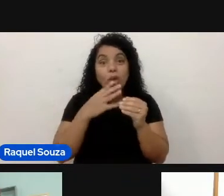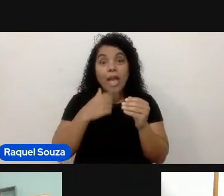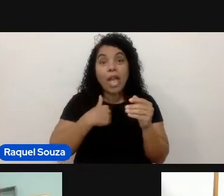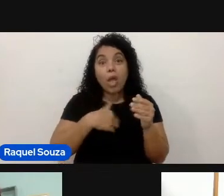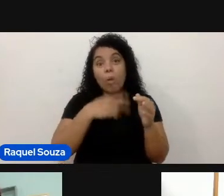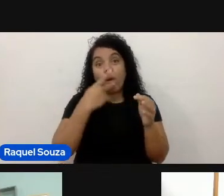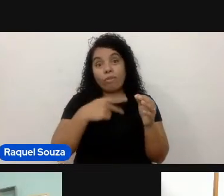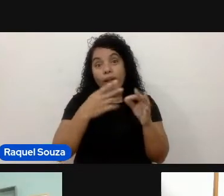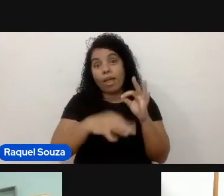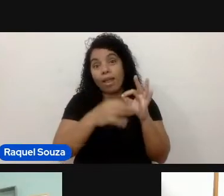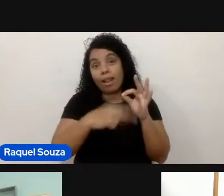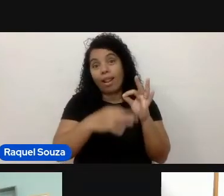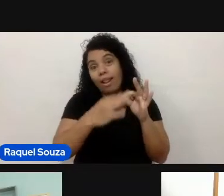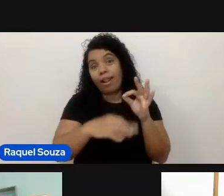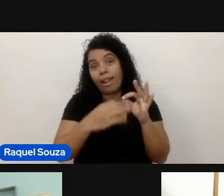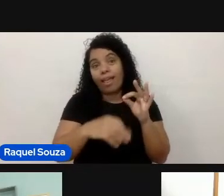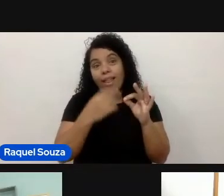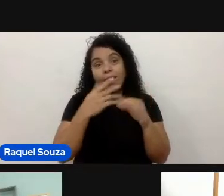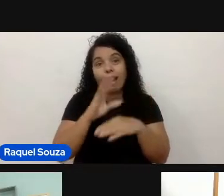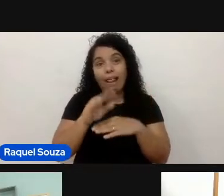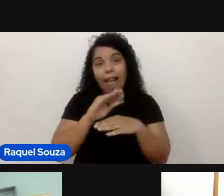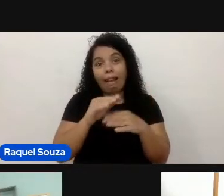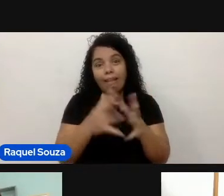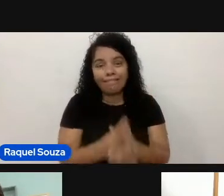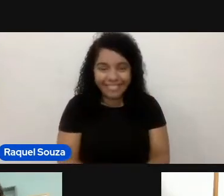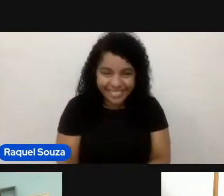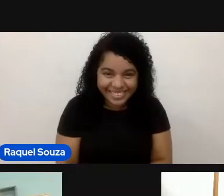aqui, parecendo uma tagarela.